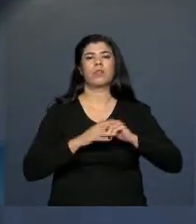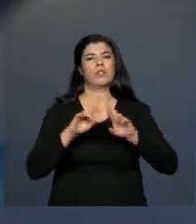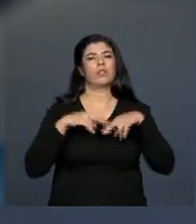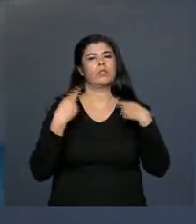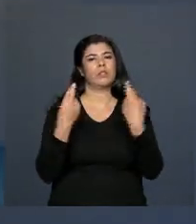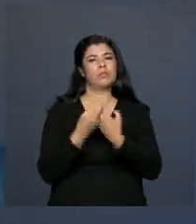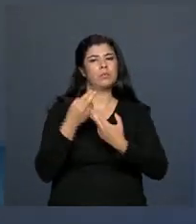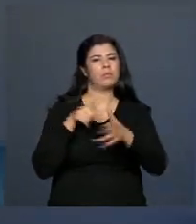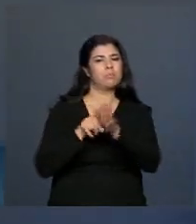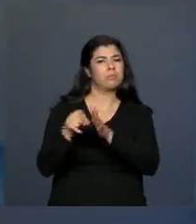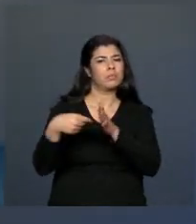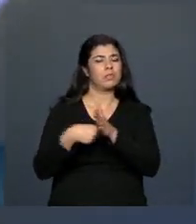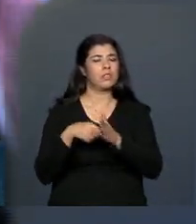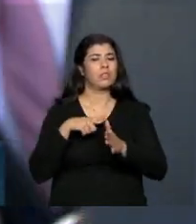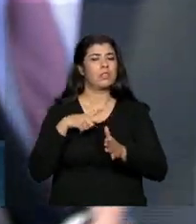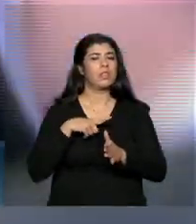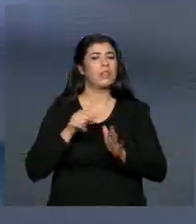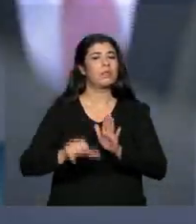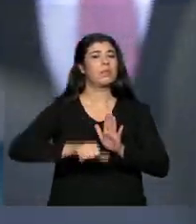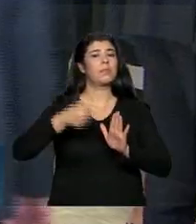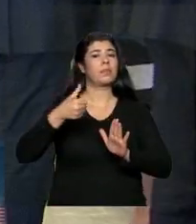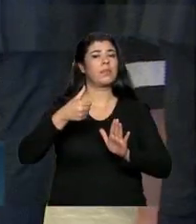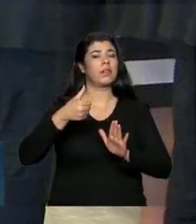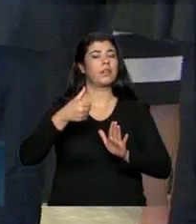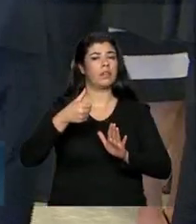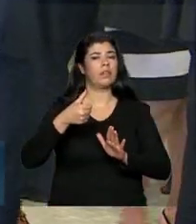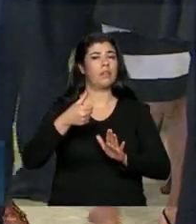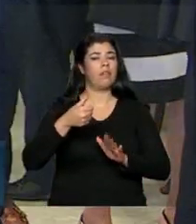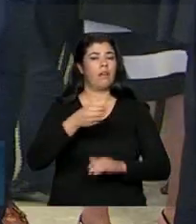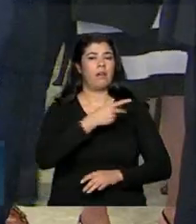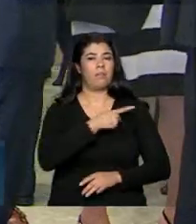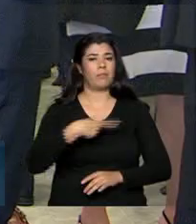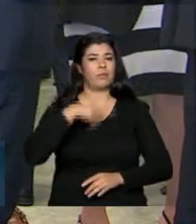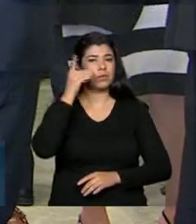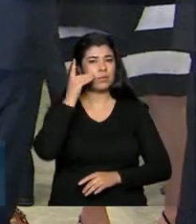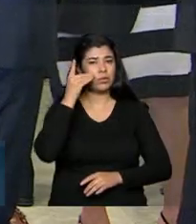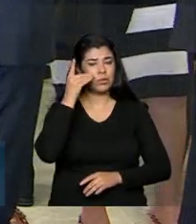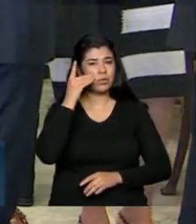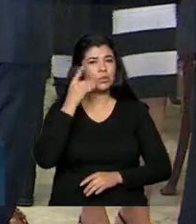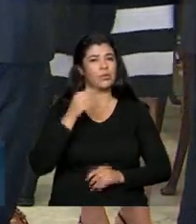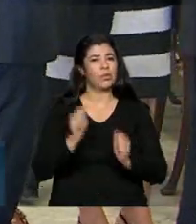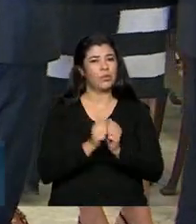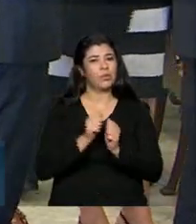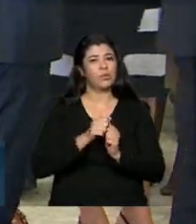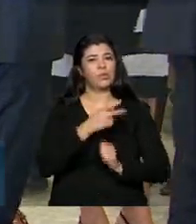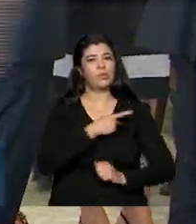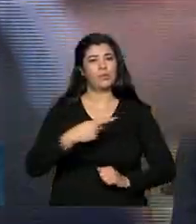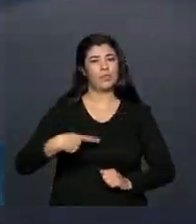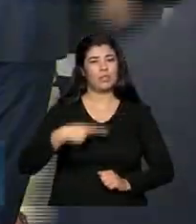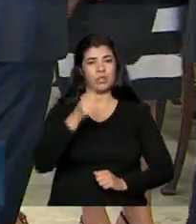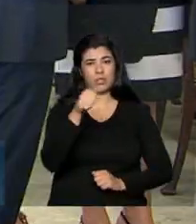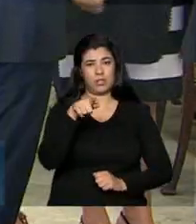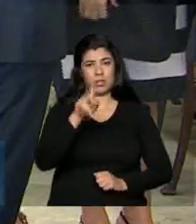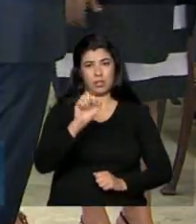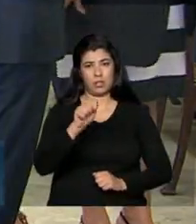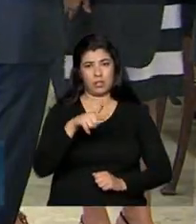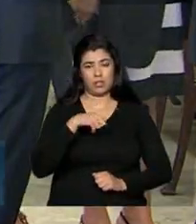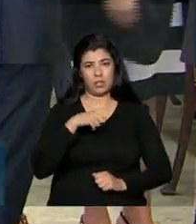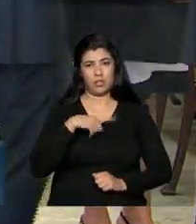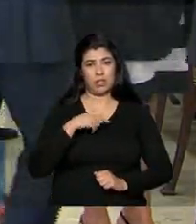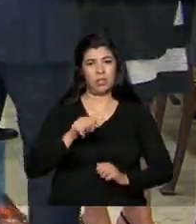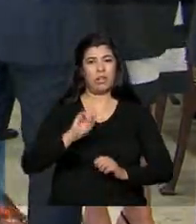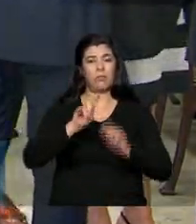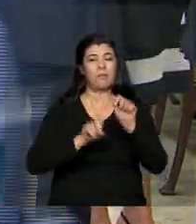de reuniões foi tomada pela presidenta Dilma e pela chanceler Angela Merkel em janeiro de 2013, quando elas